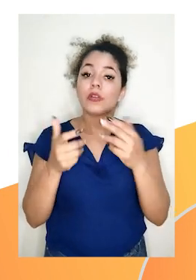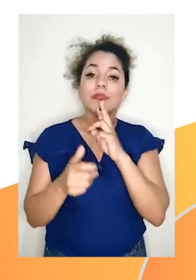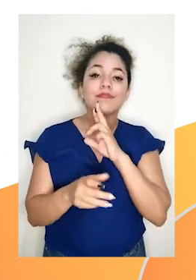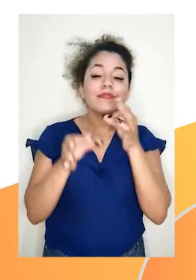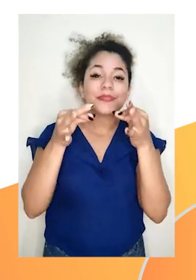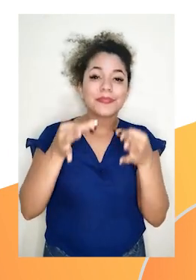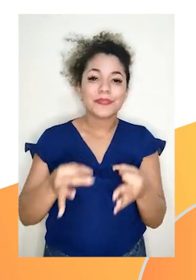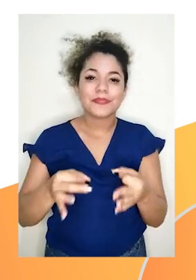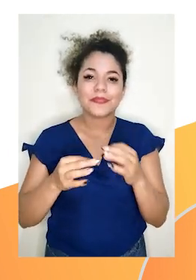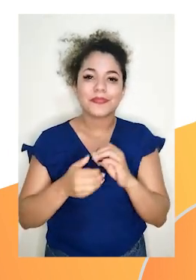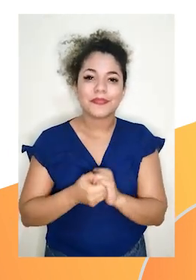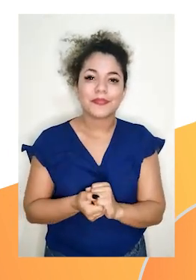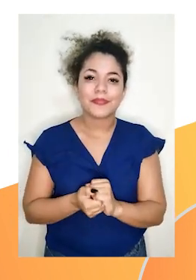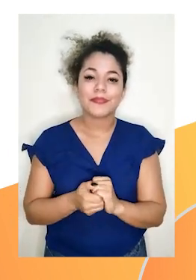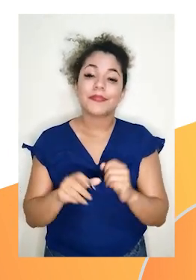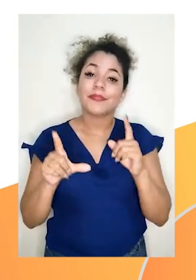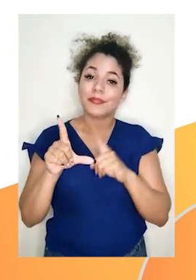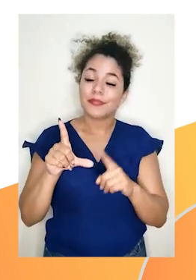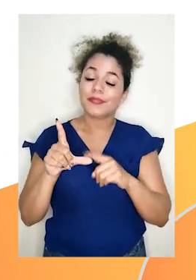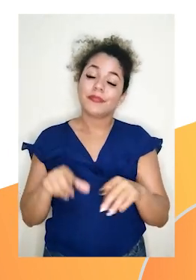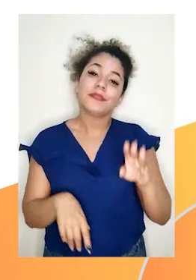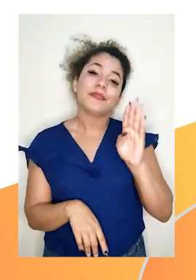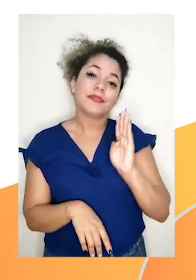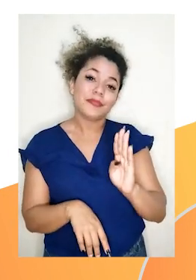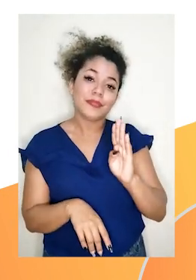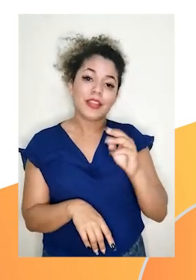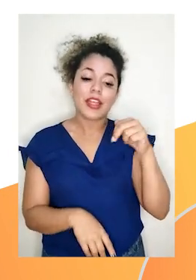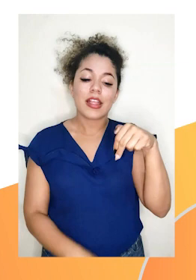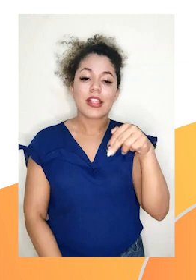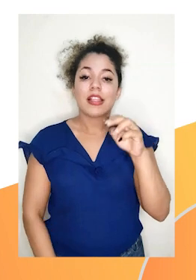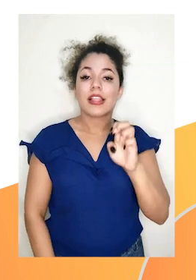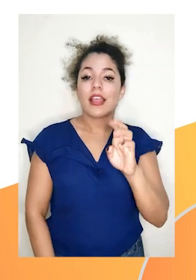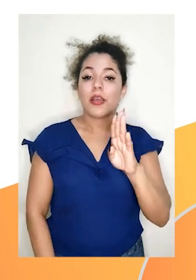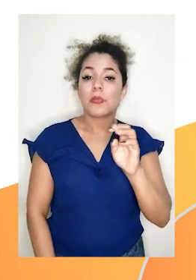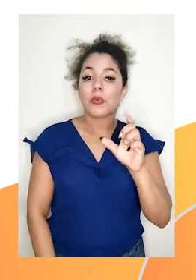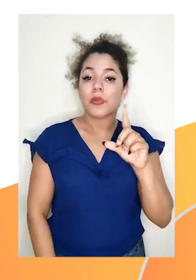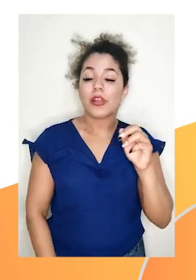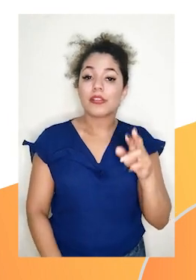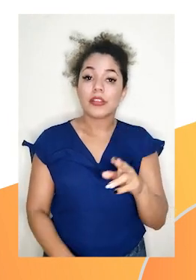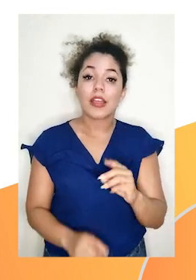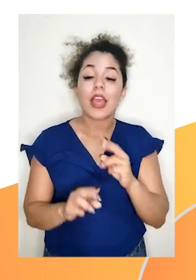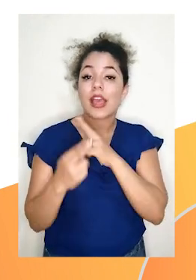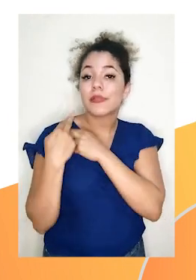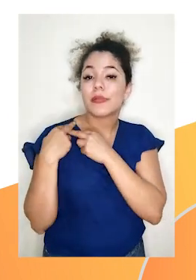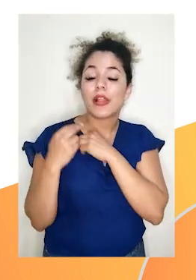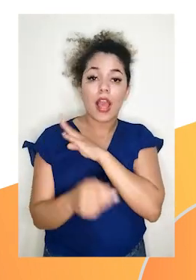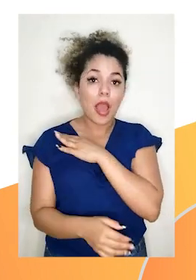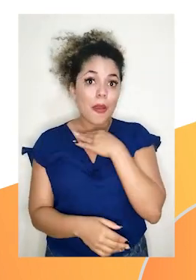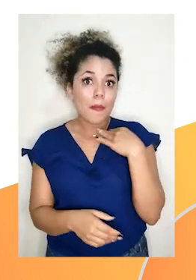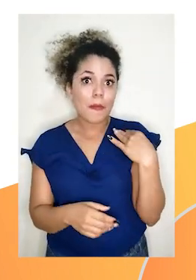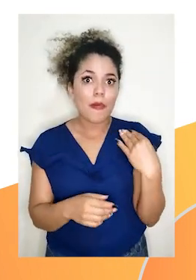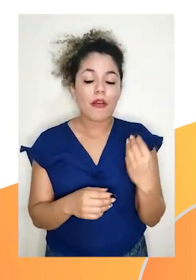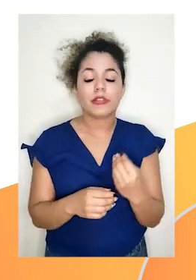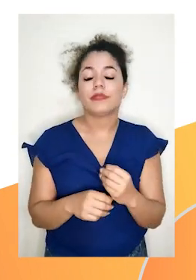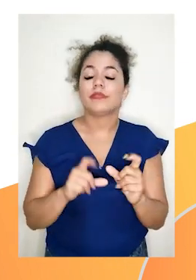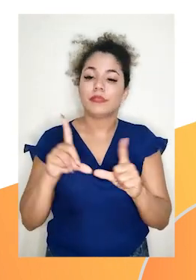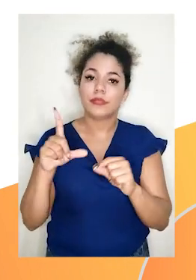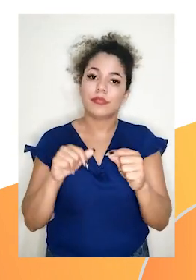correta? Letra B. As nebulosas são responsáveis pela morte de estrelas, ou seja, a nossa